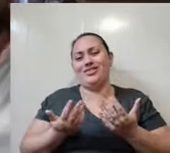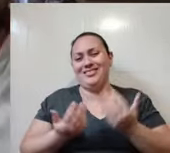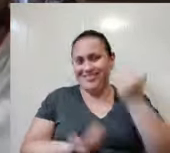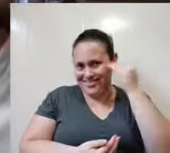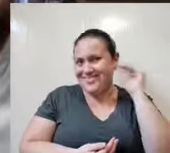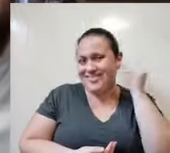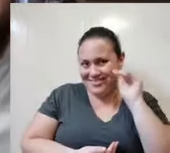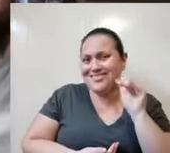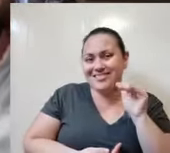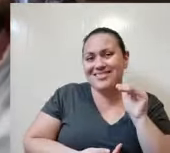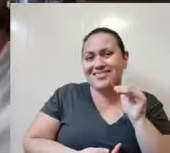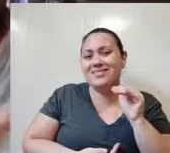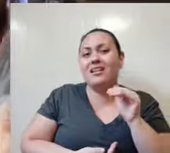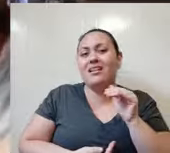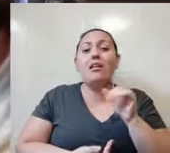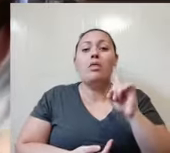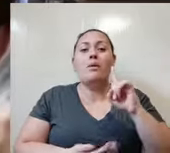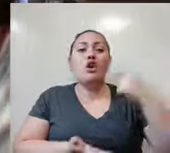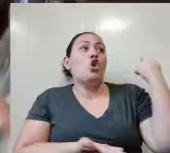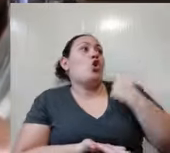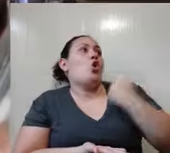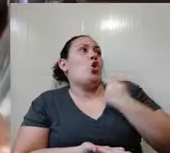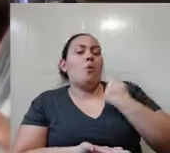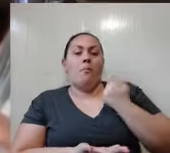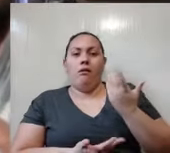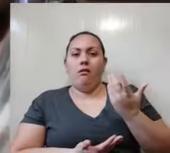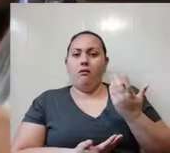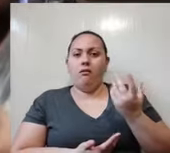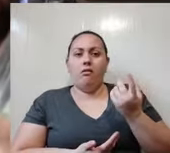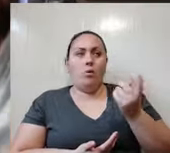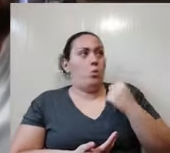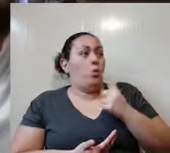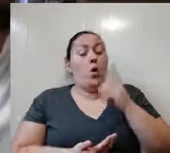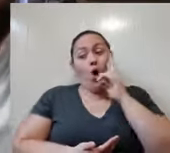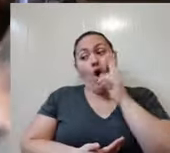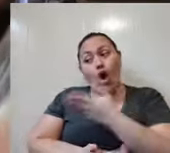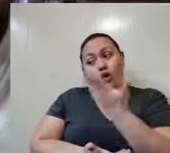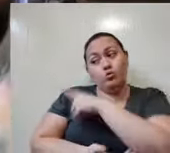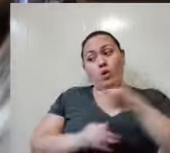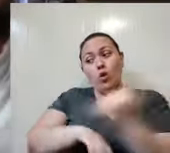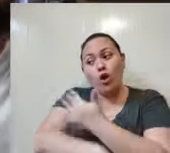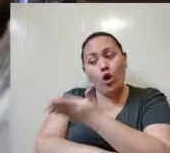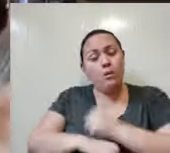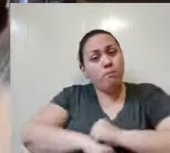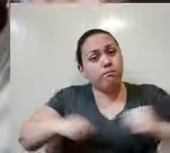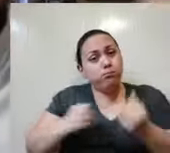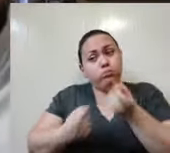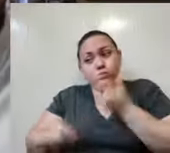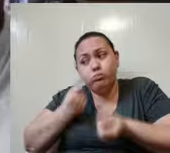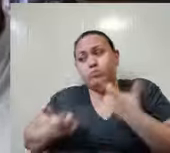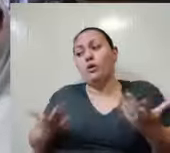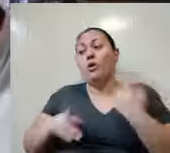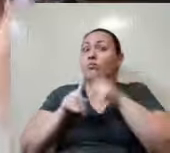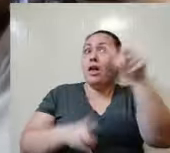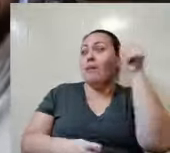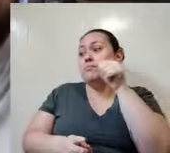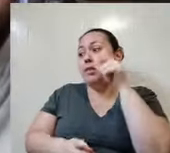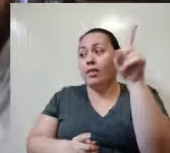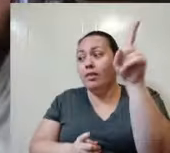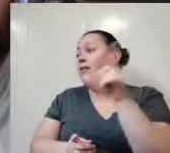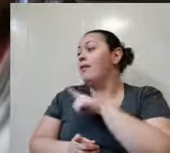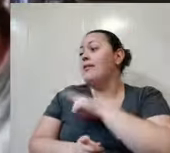ponto. Não usar a cobrança como uma forma de dizer, olha aí, tu tá engordando. Olha aí, porque a fulaninha tá